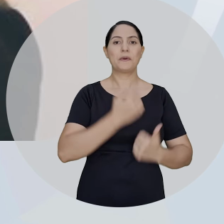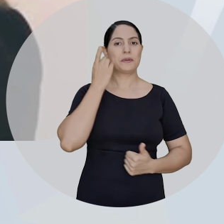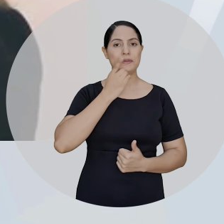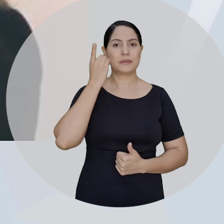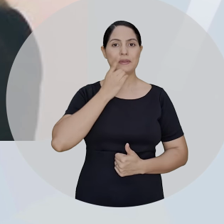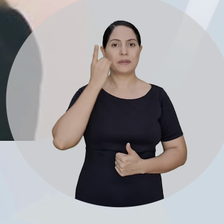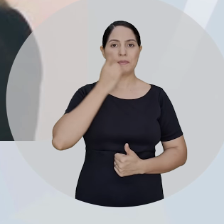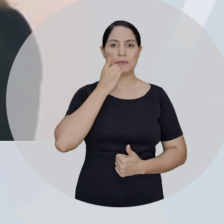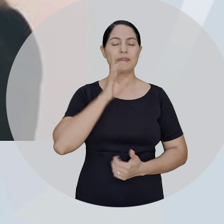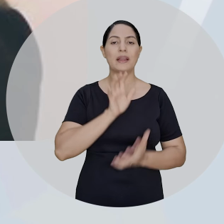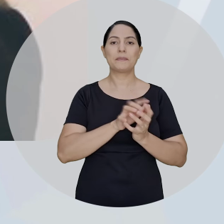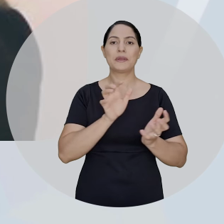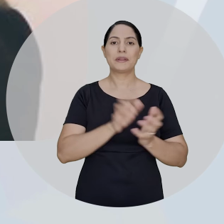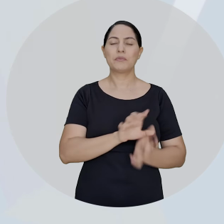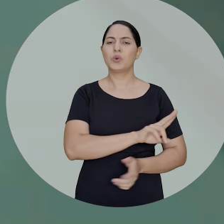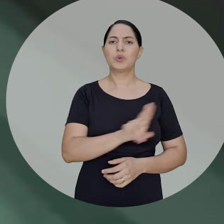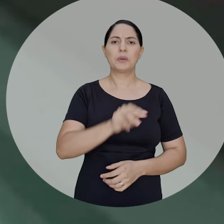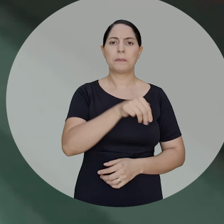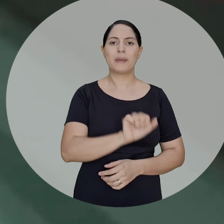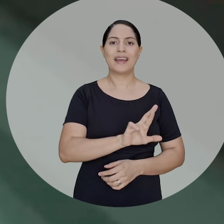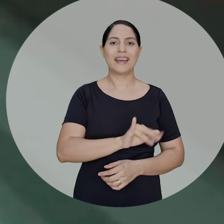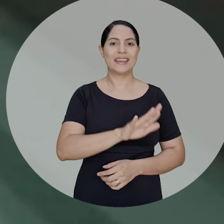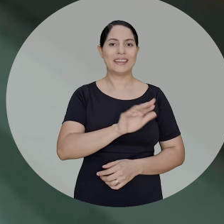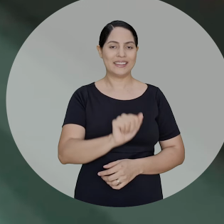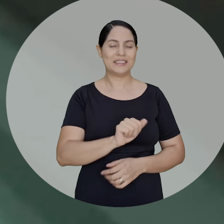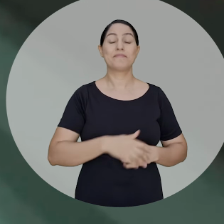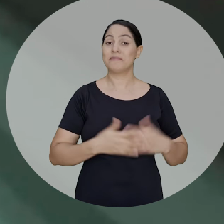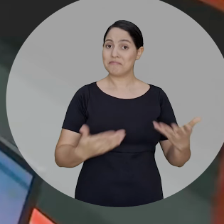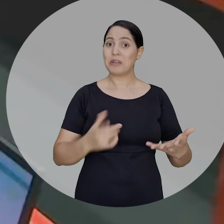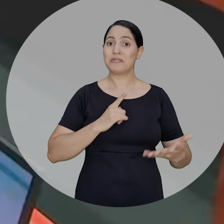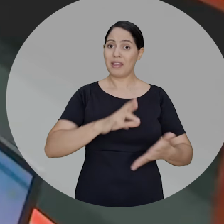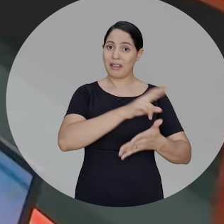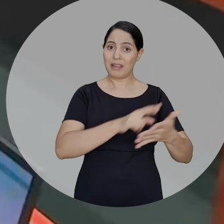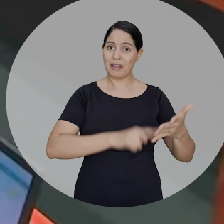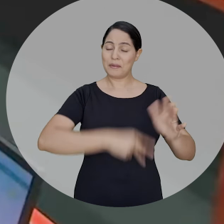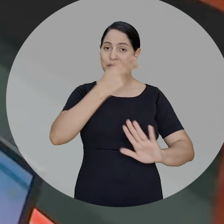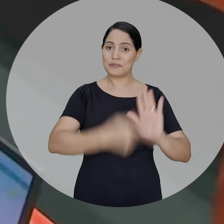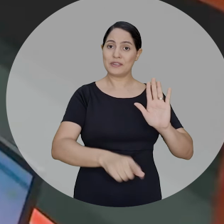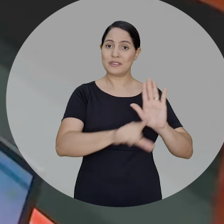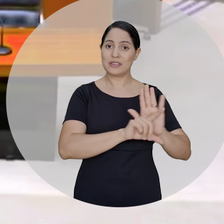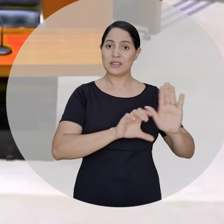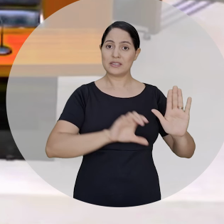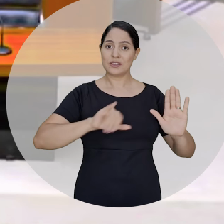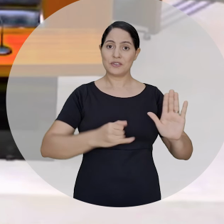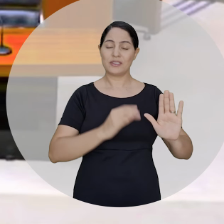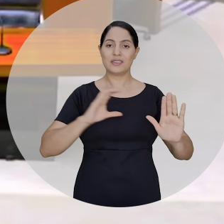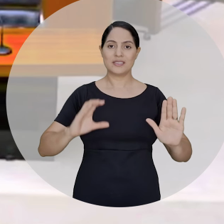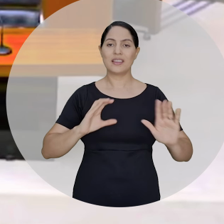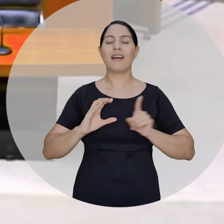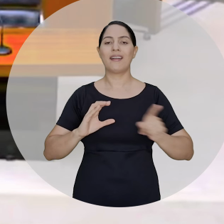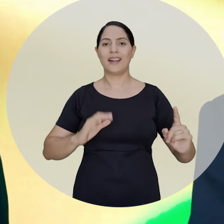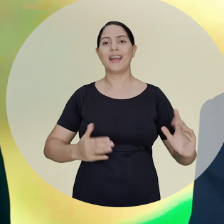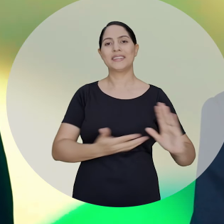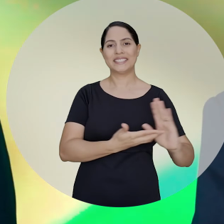deputada pernambucana Maria Arraes, relatora do projeto de lei na Comissão de Constituição, Justiça e Cidadania da Câmara dos